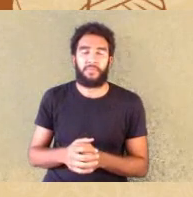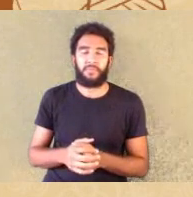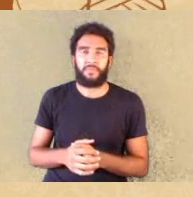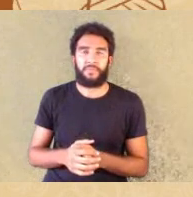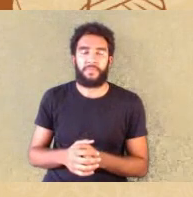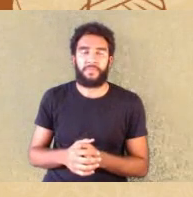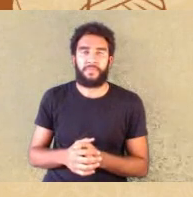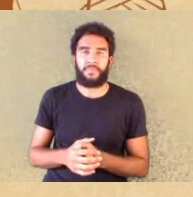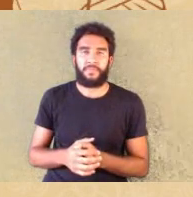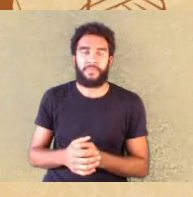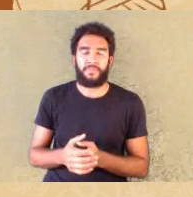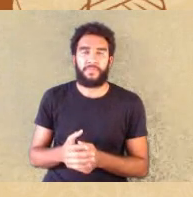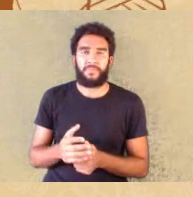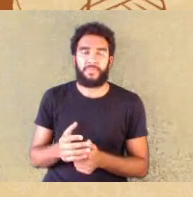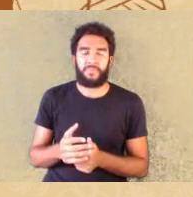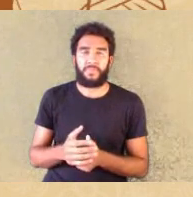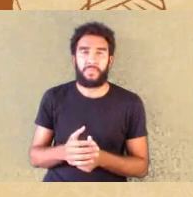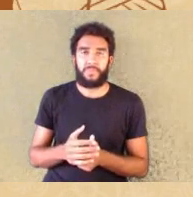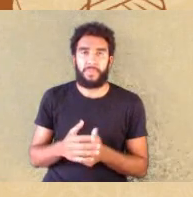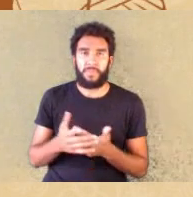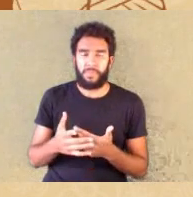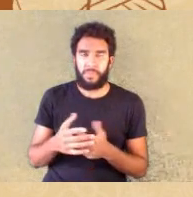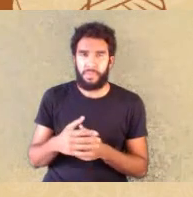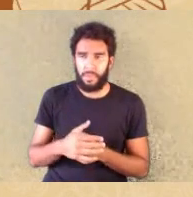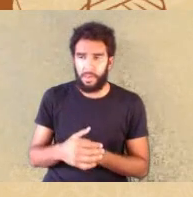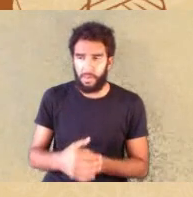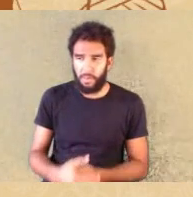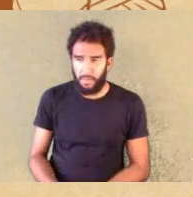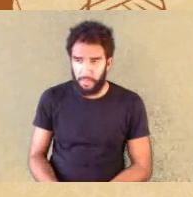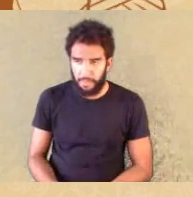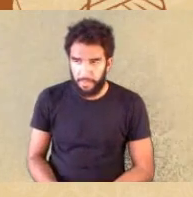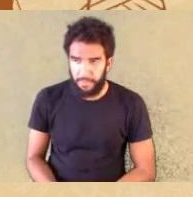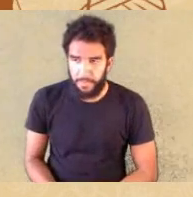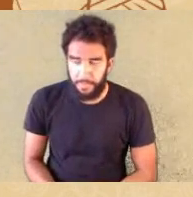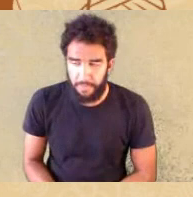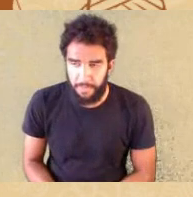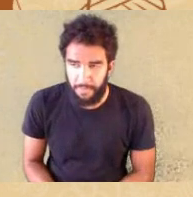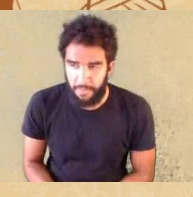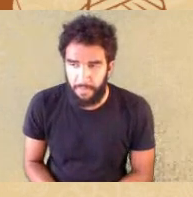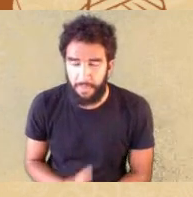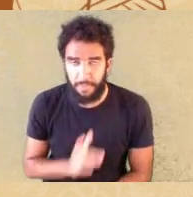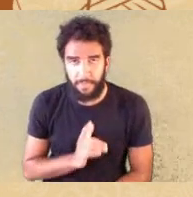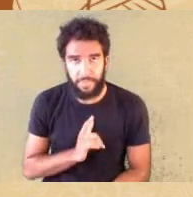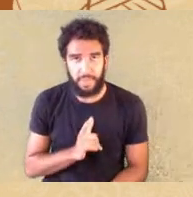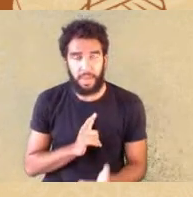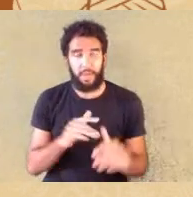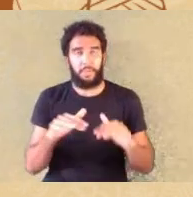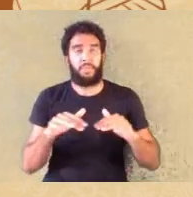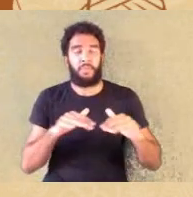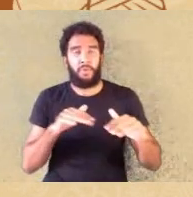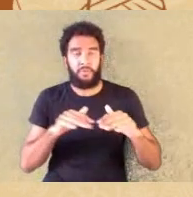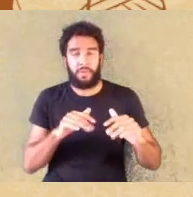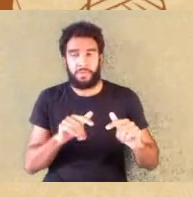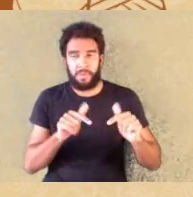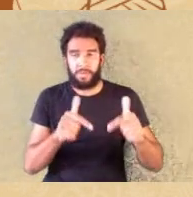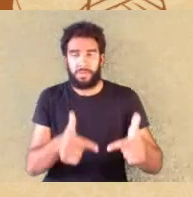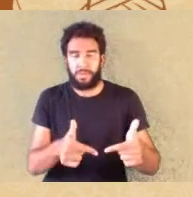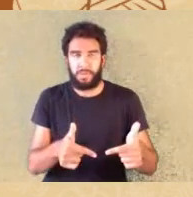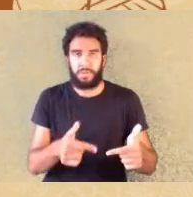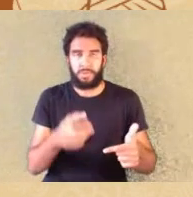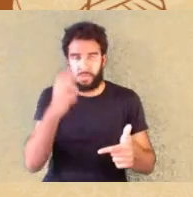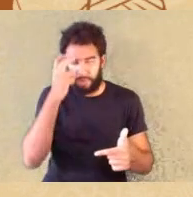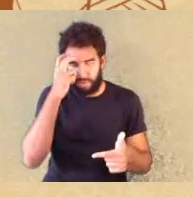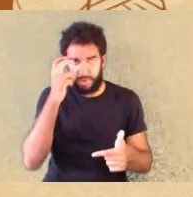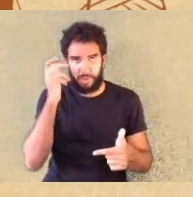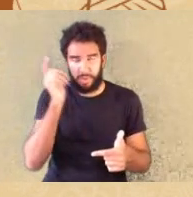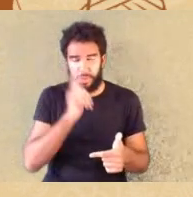as marcações raciais e culturais, mas tem as culturais, eu acho que a gente está conseguindo definir melhor. Mas as raciais,